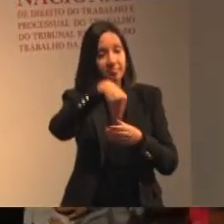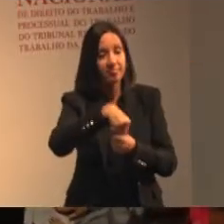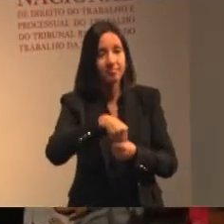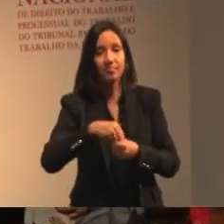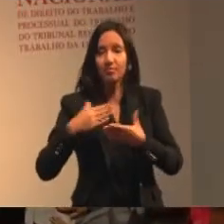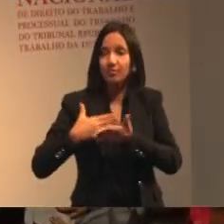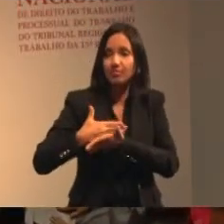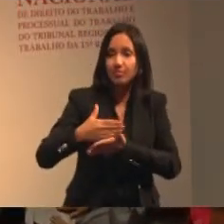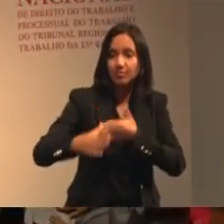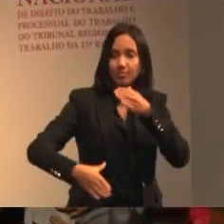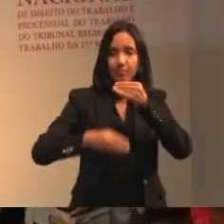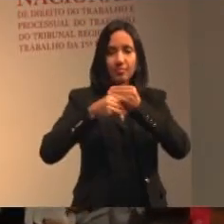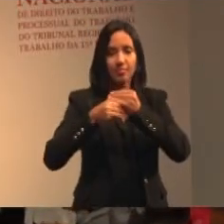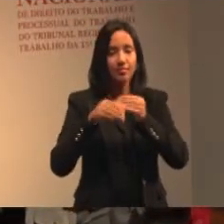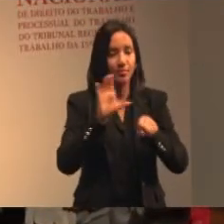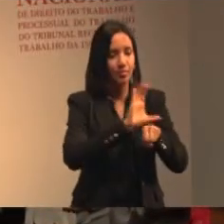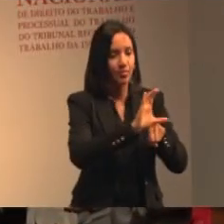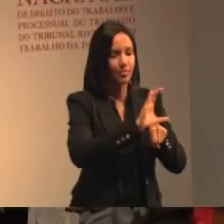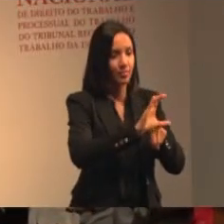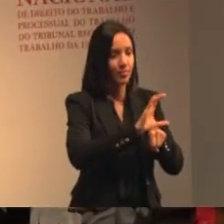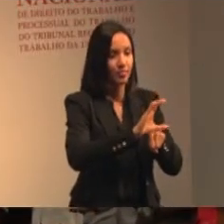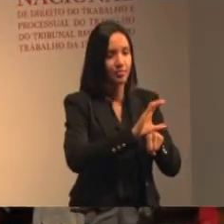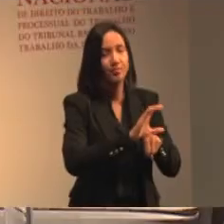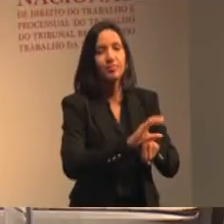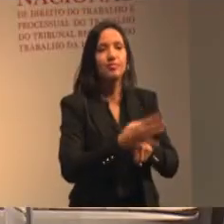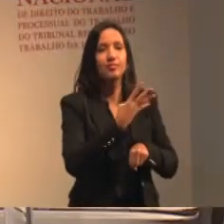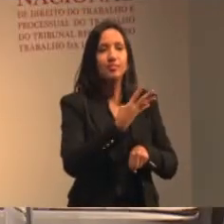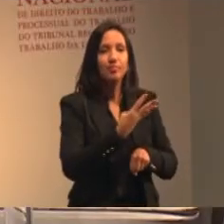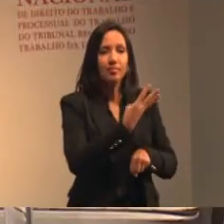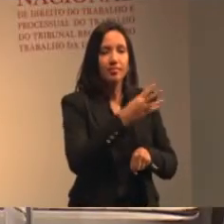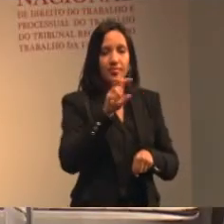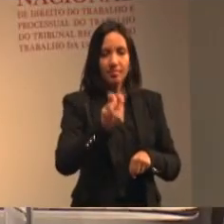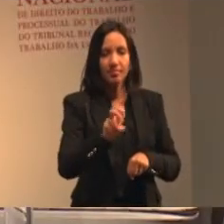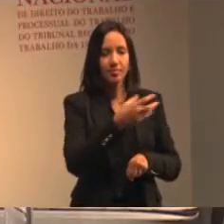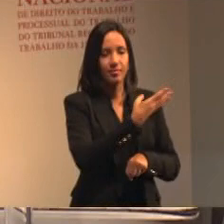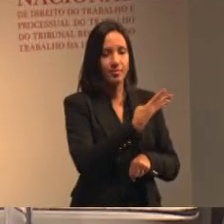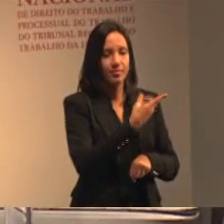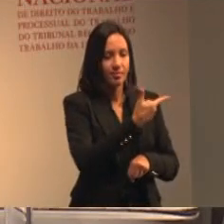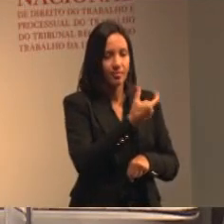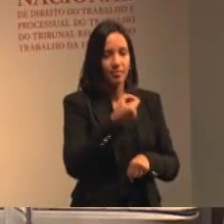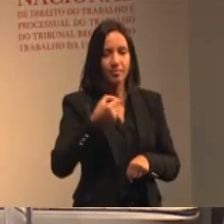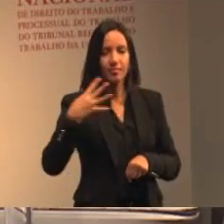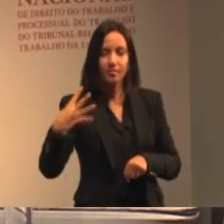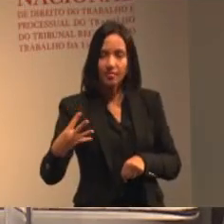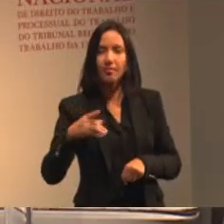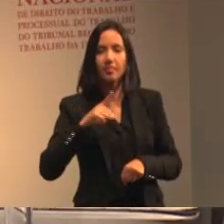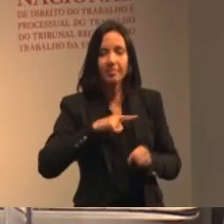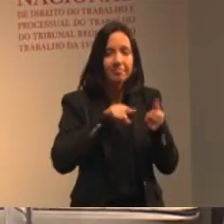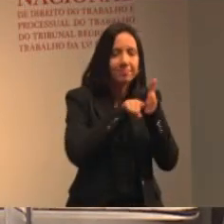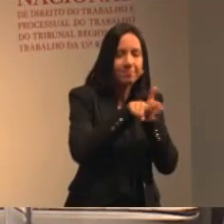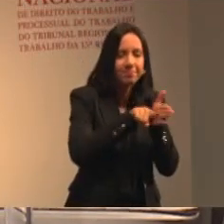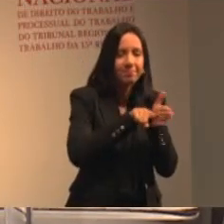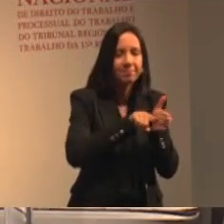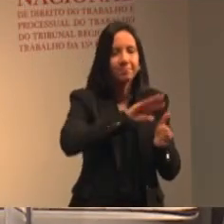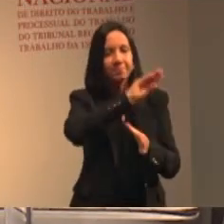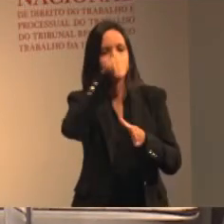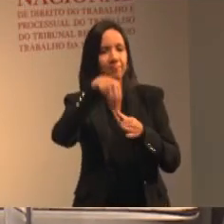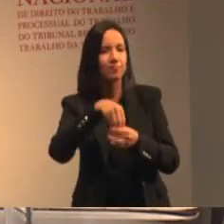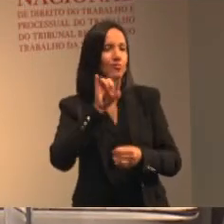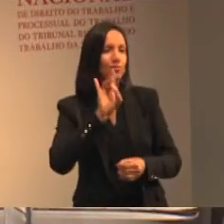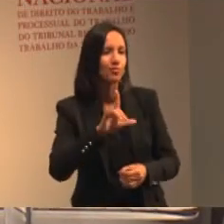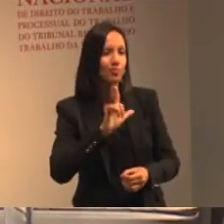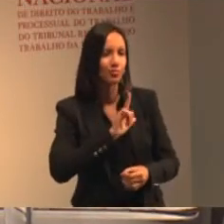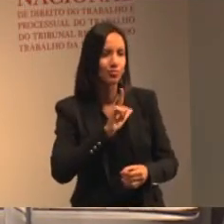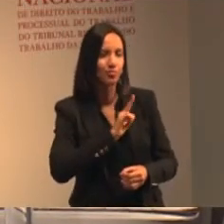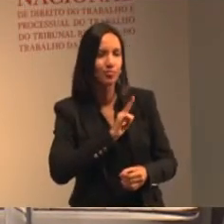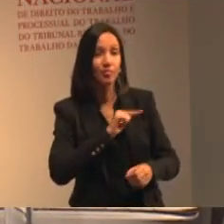a Emenda Constitucional 45/2004, a análise e julgamento de casos que envolvem não só a relação